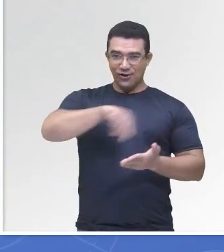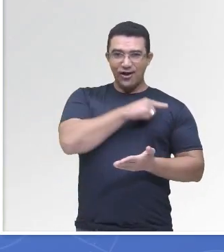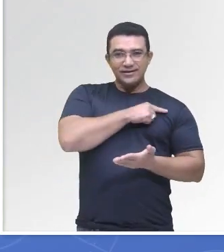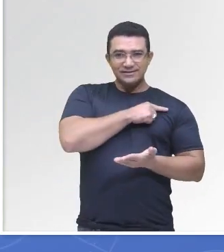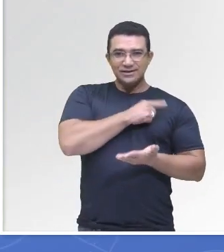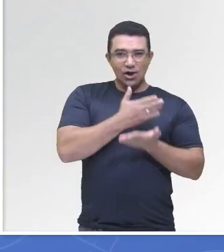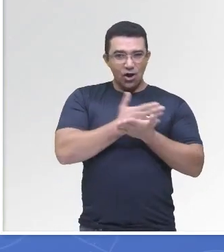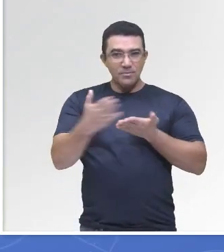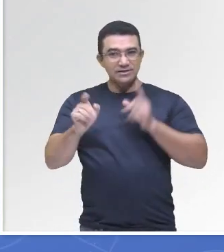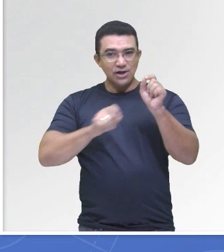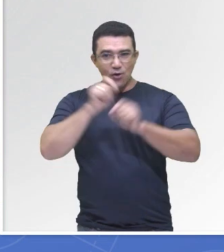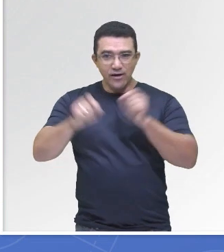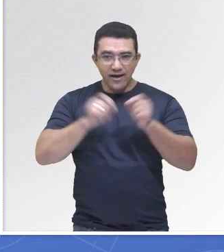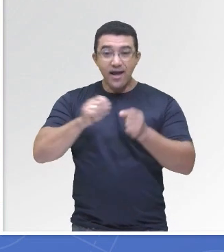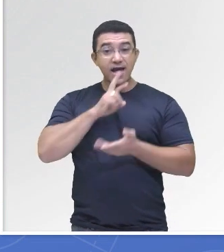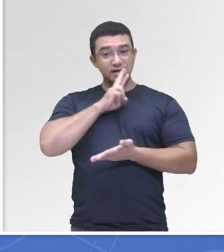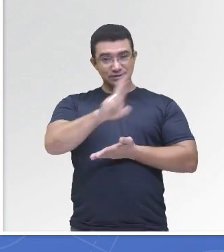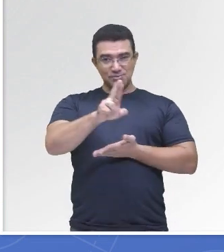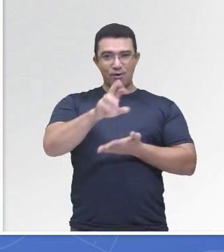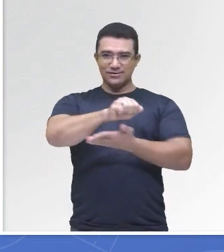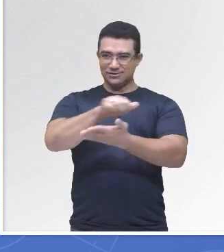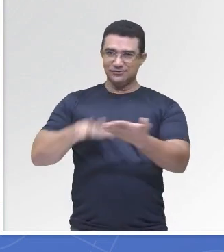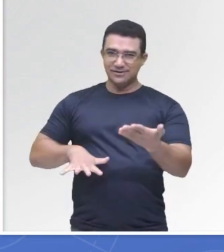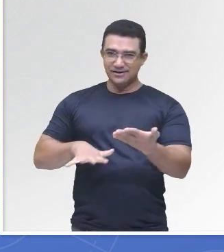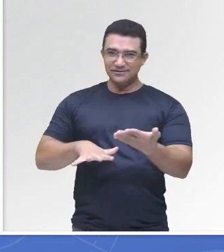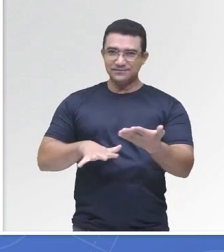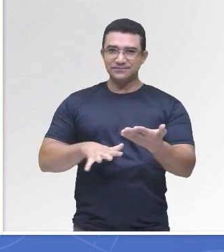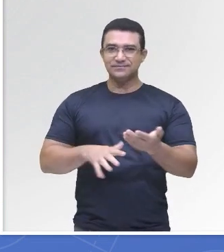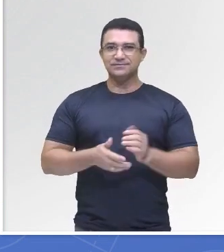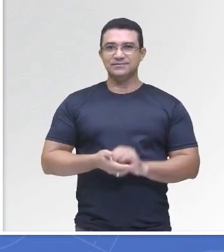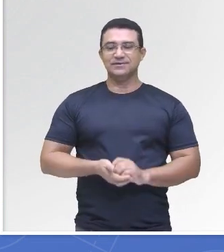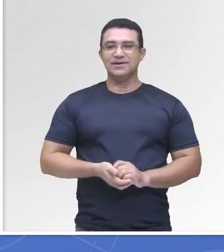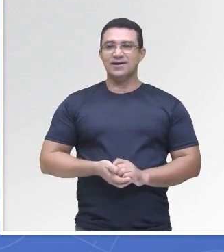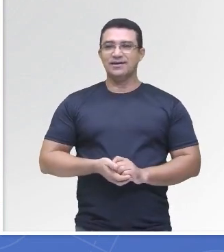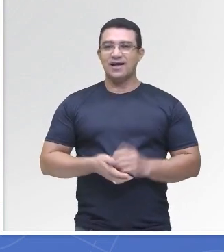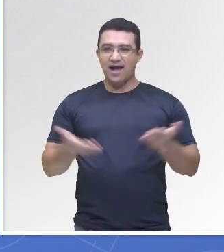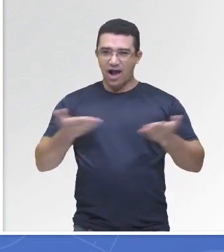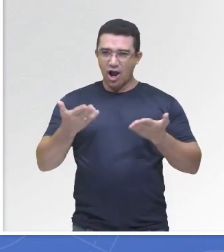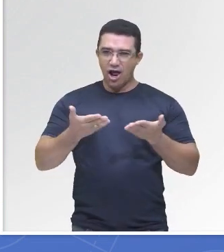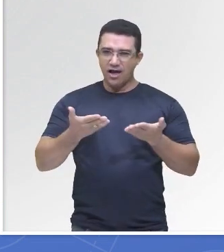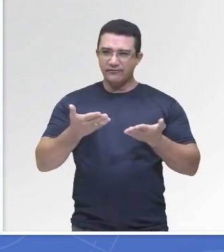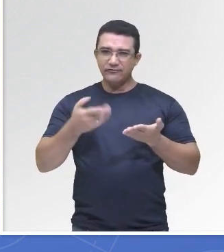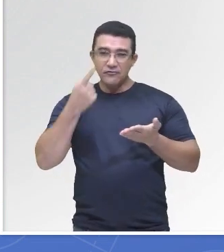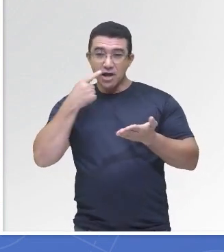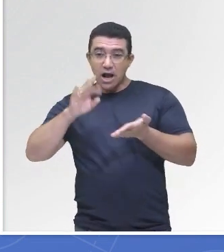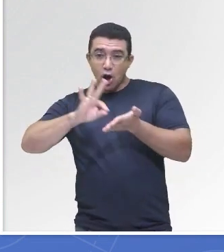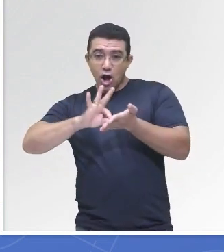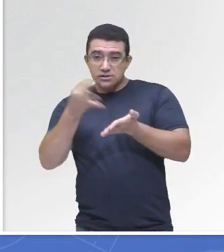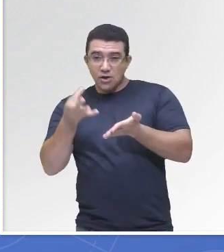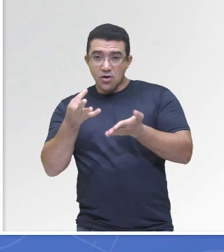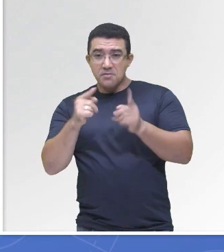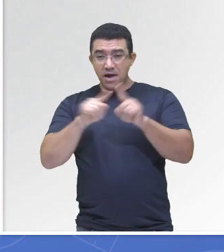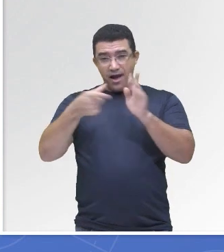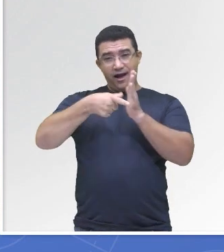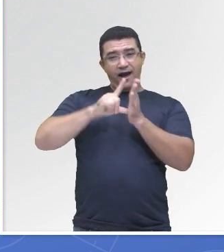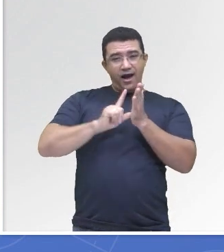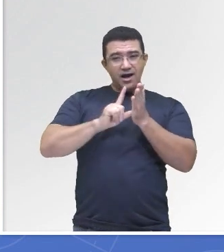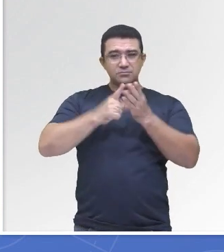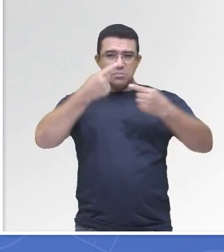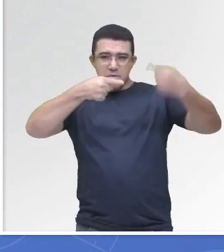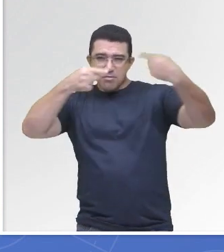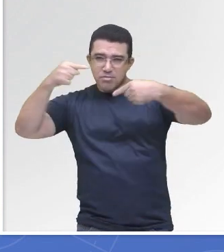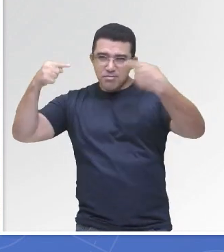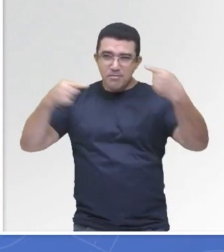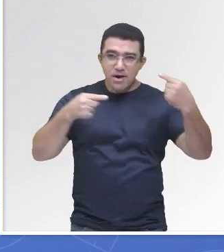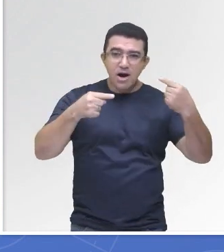nossas correções, né? Gosto muito de chamar assim de correção. Na verdade, a gente vai discutir aí a questão e ver qual